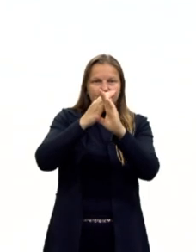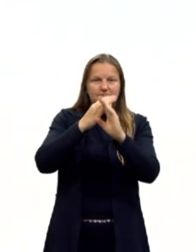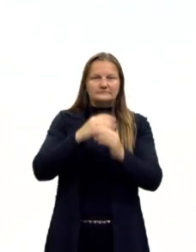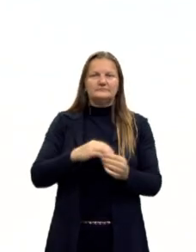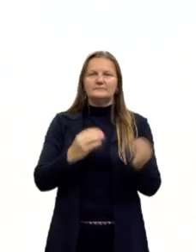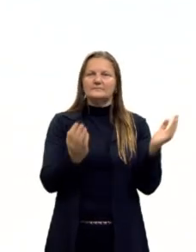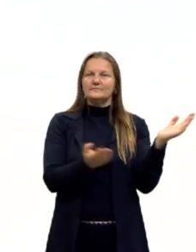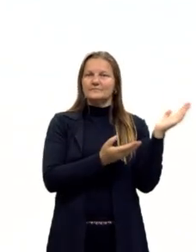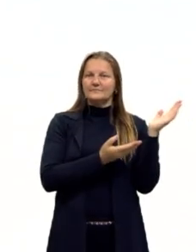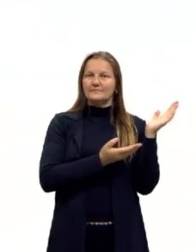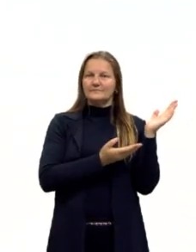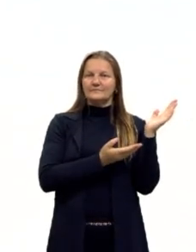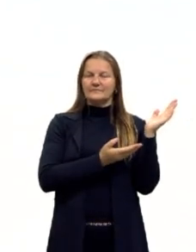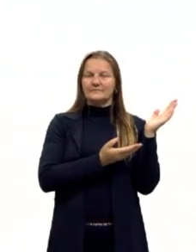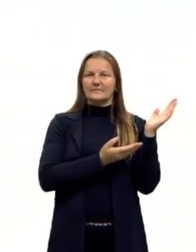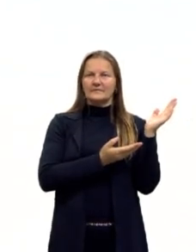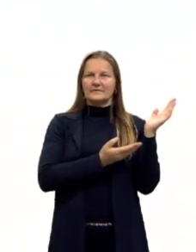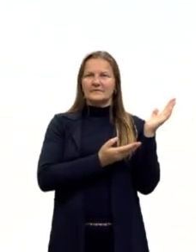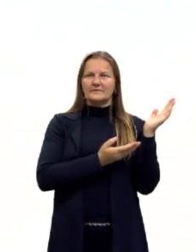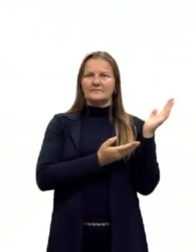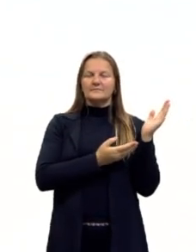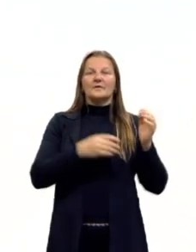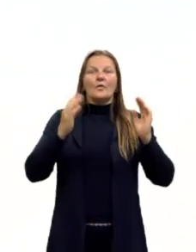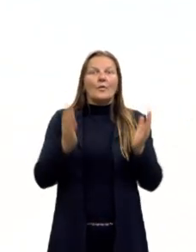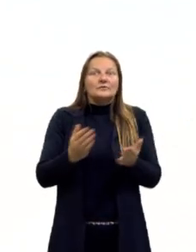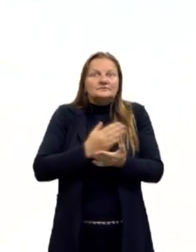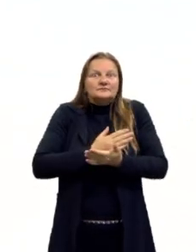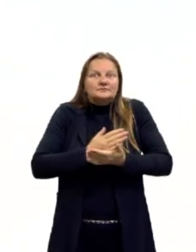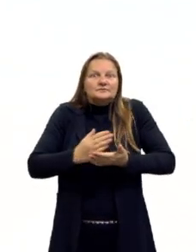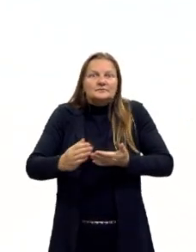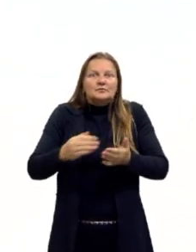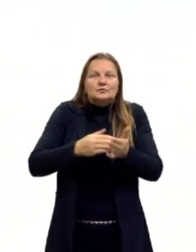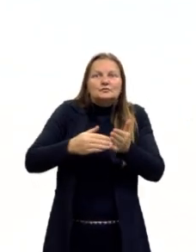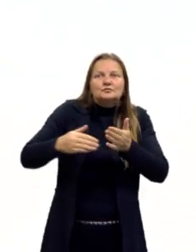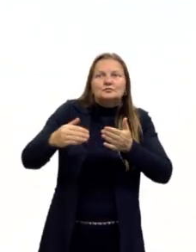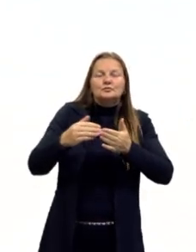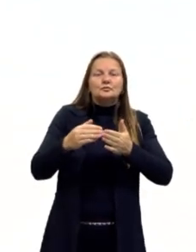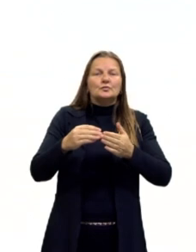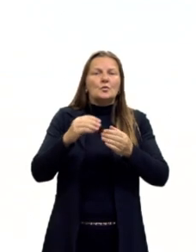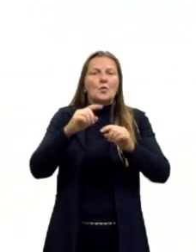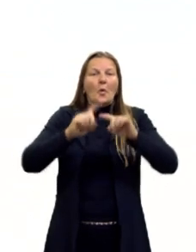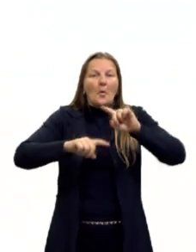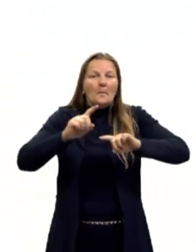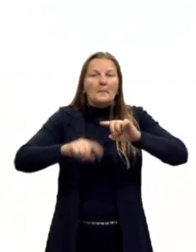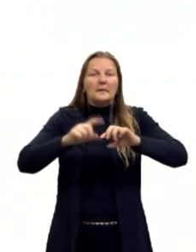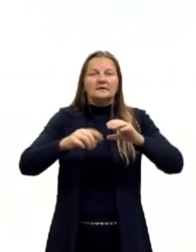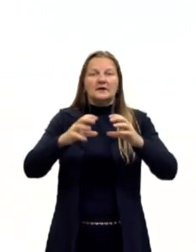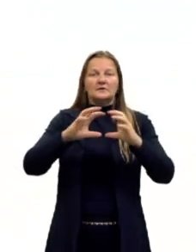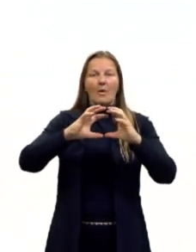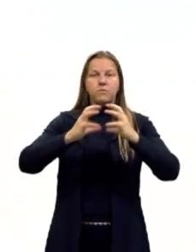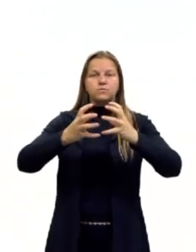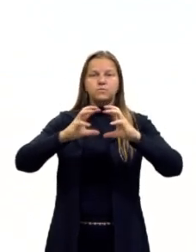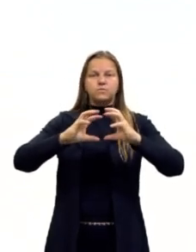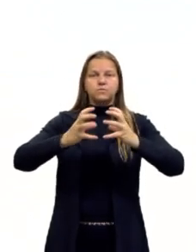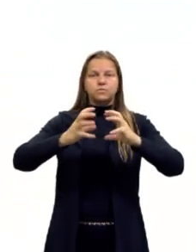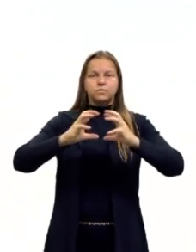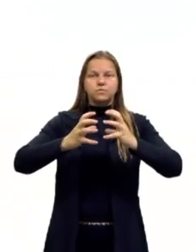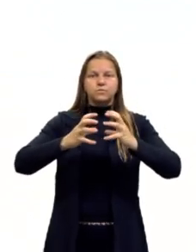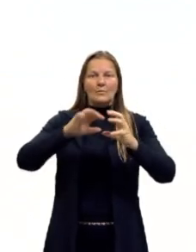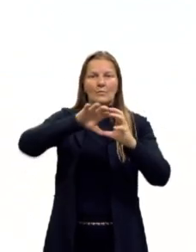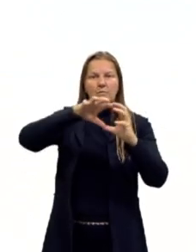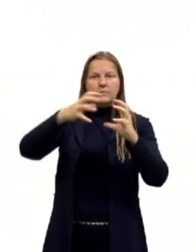é para gente dar início então na nossa aula nós vamos trabalhar hoje então os corpos redondos nós vimos Então